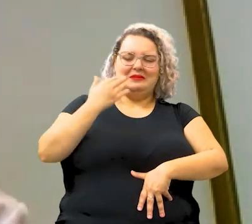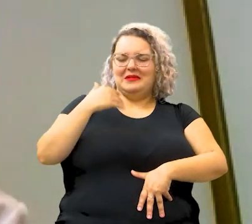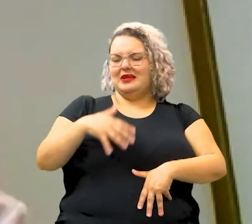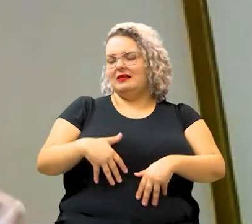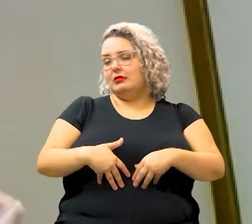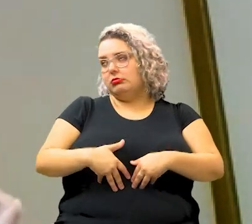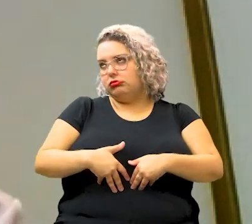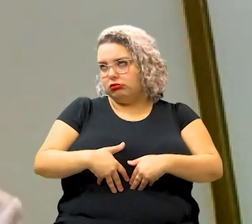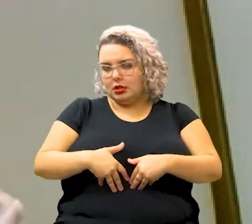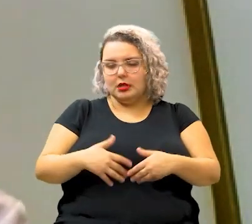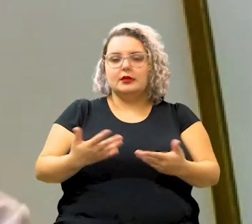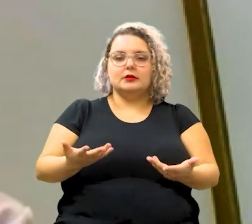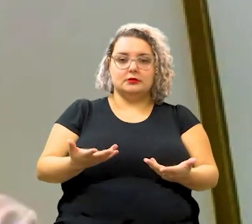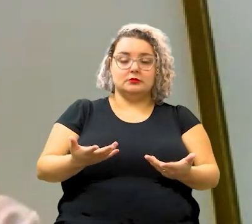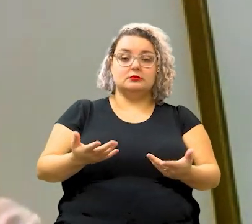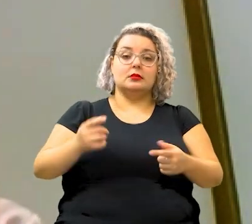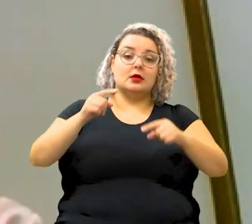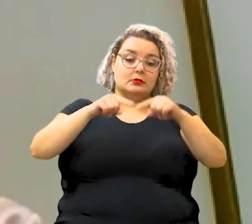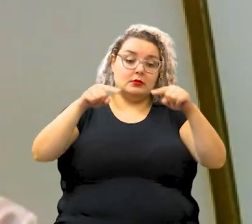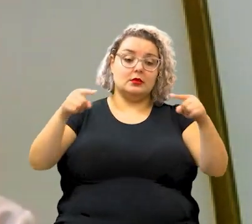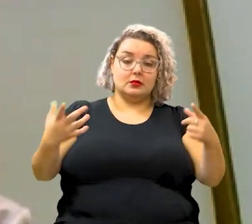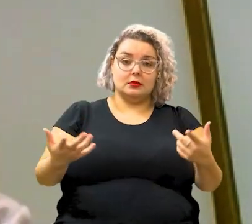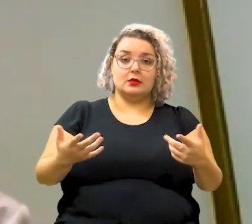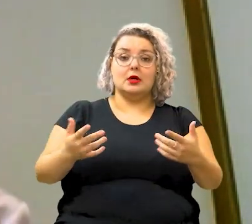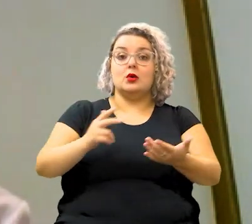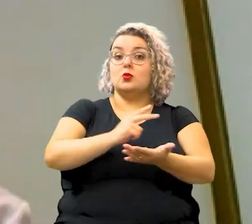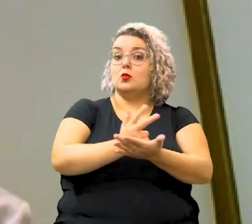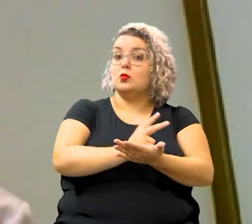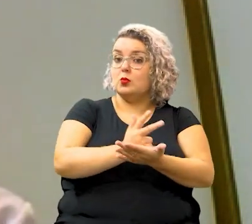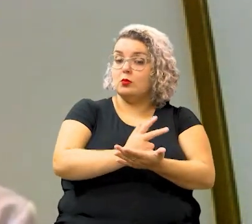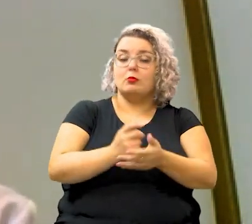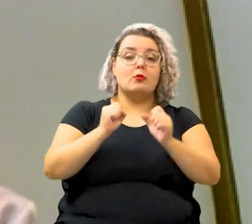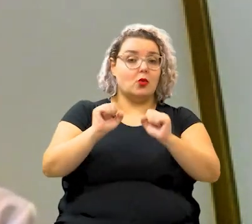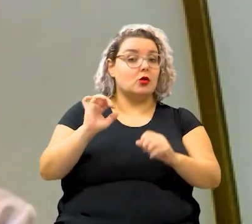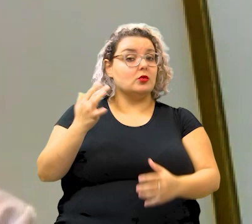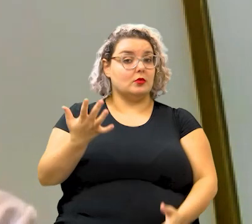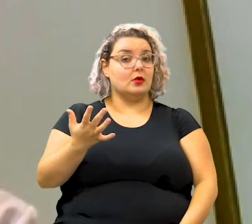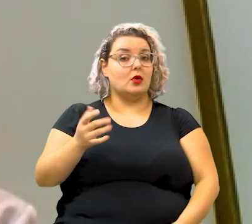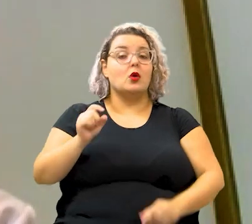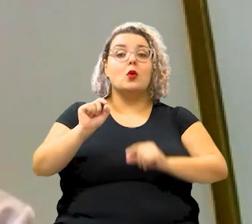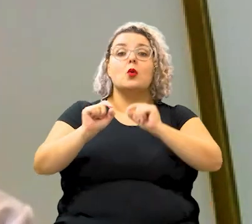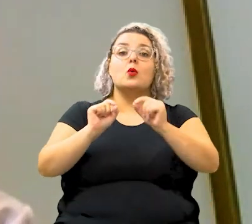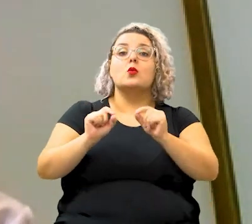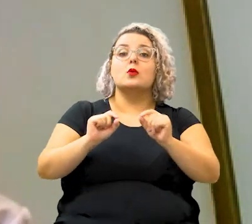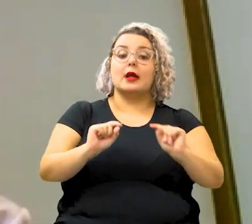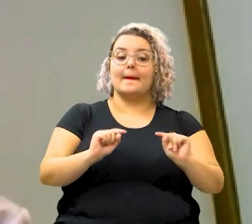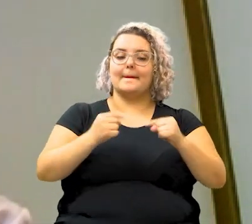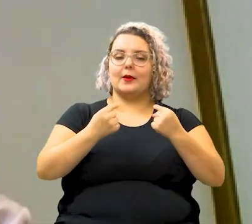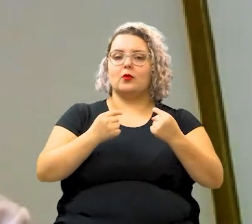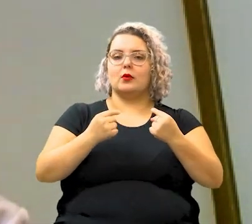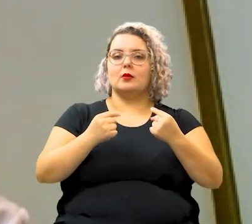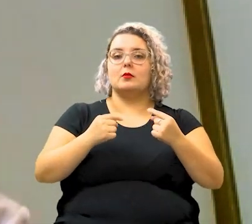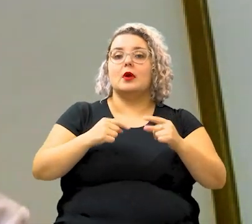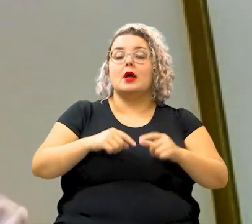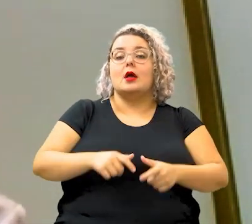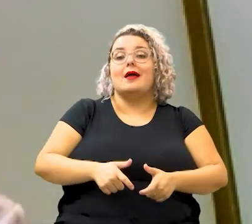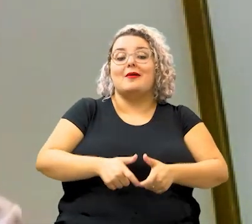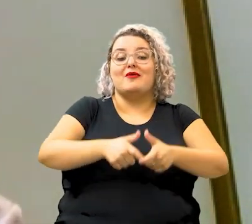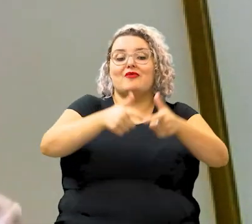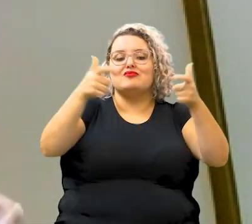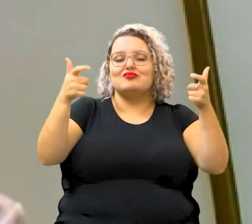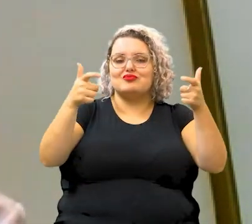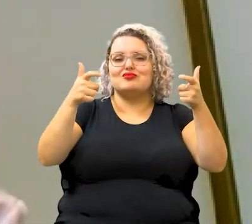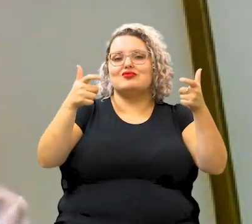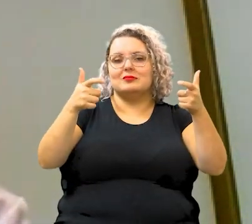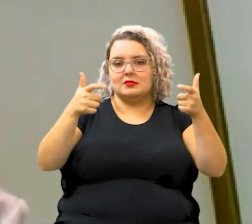dependendo do valor do cálcio, desse aumento do cálcio, ter até crises convulsivas. Mas o que faz com que esses sintomas apareçam é o excesso do